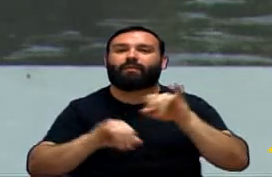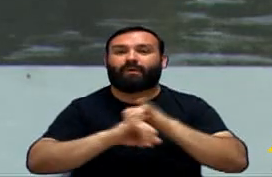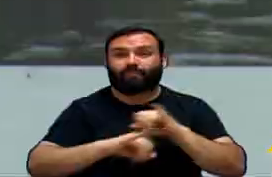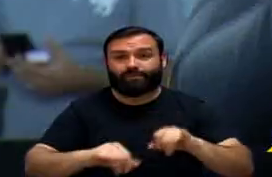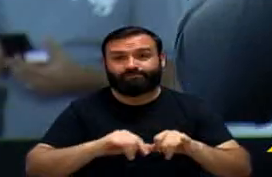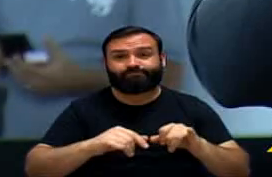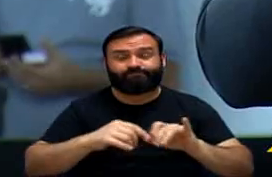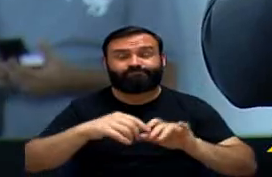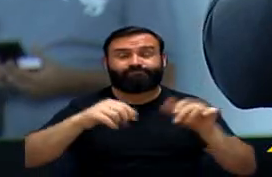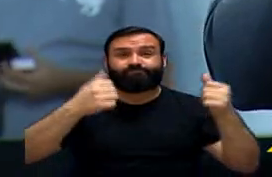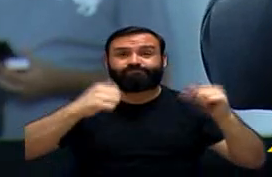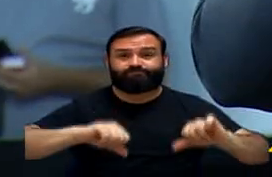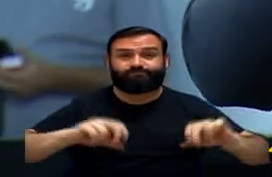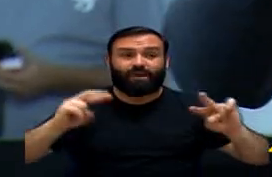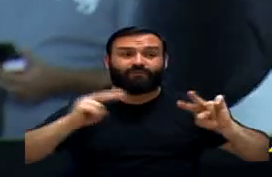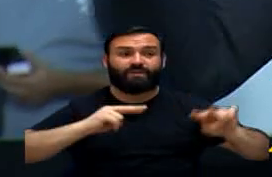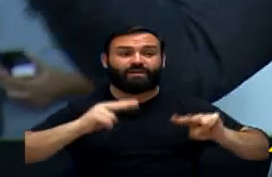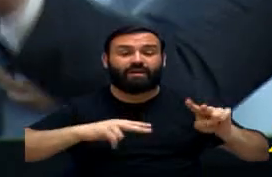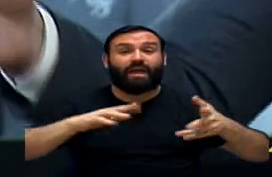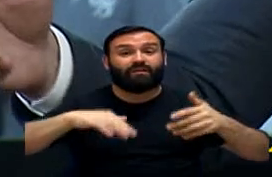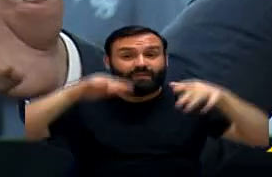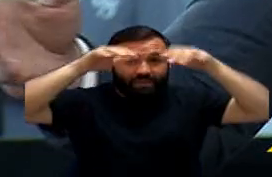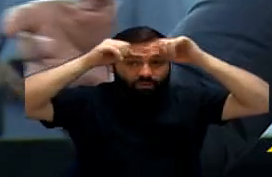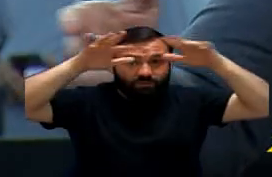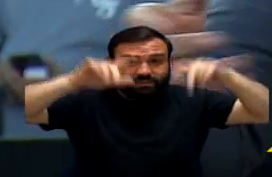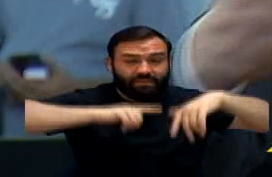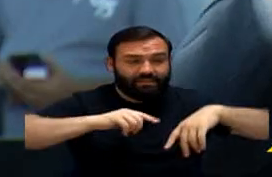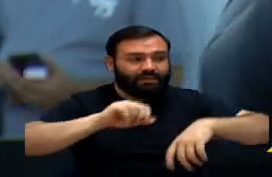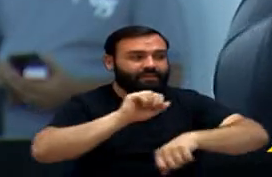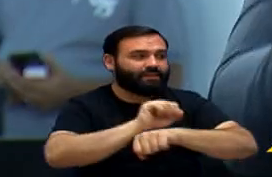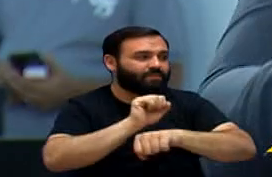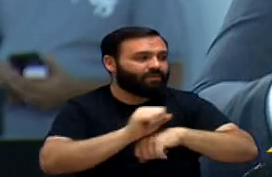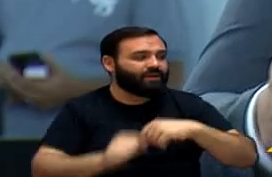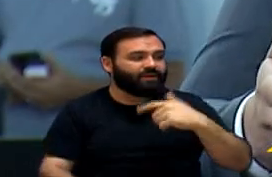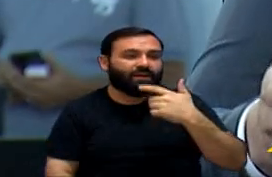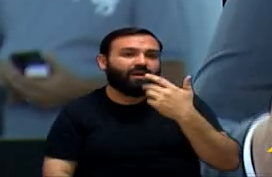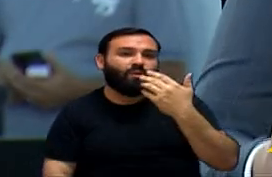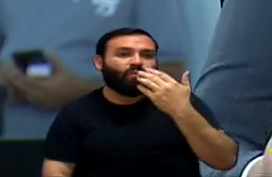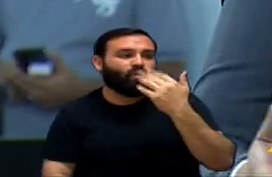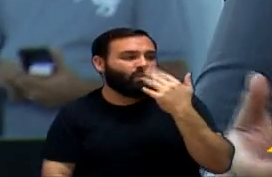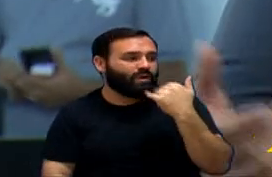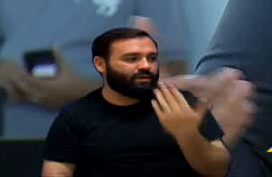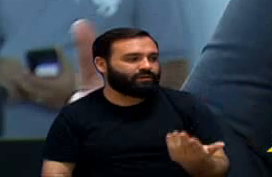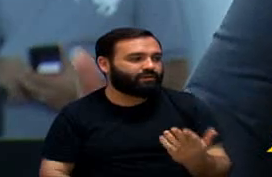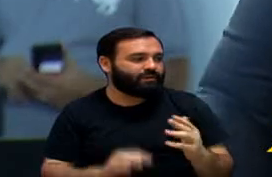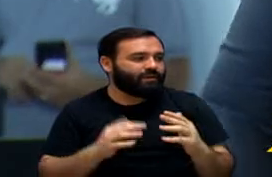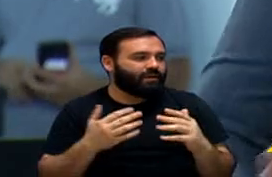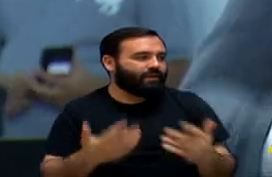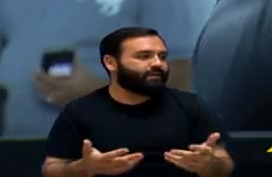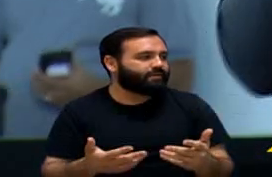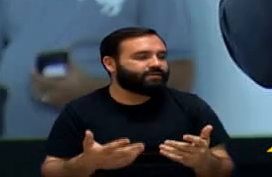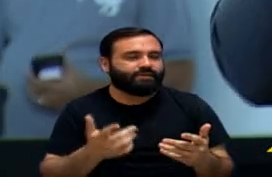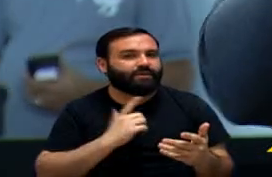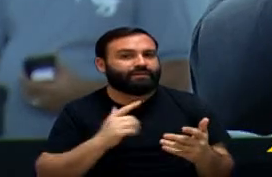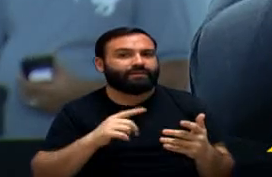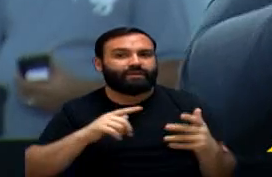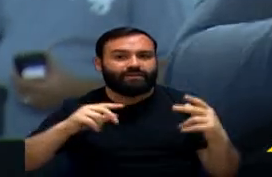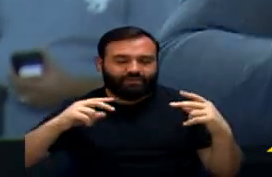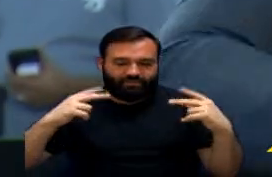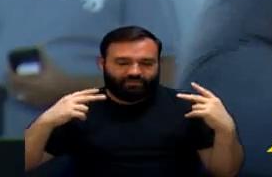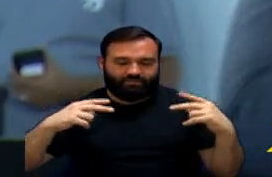Exatamente é o que você falou tem uma criança especto autista lá aguardando um lanche às vezes e aí chega o